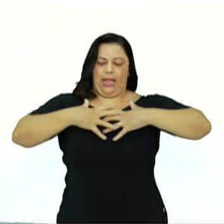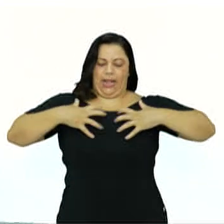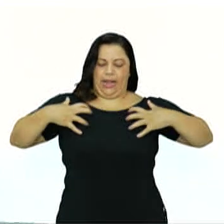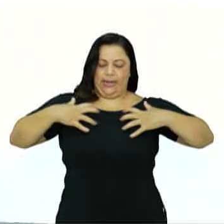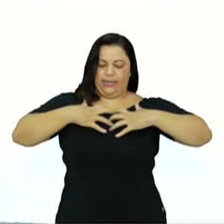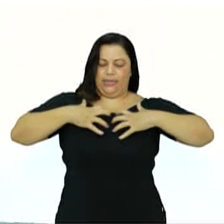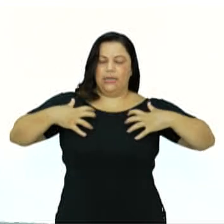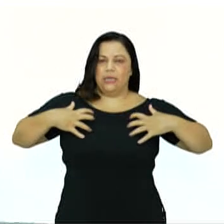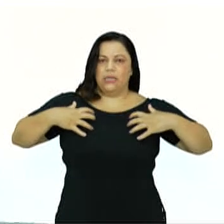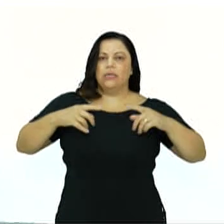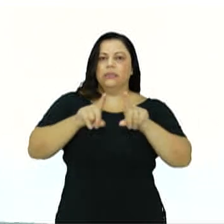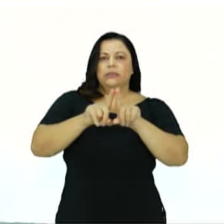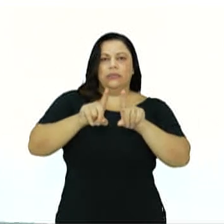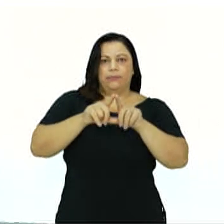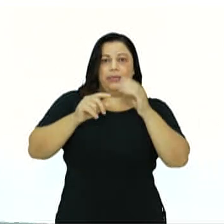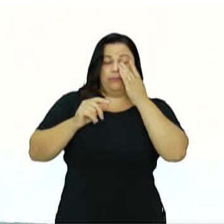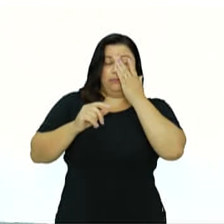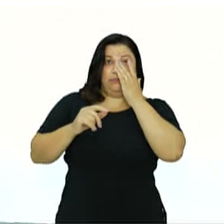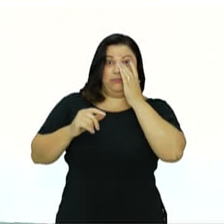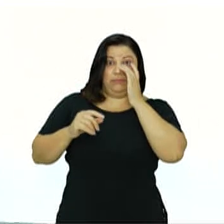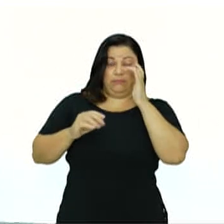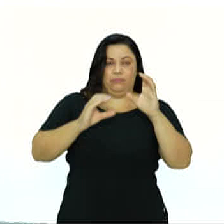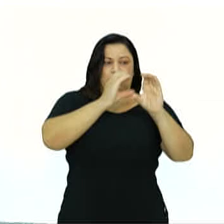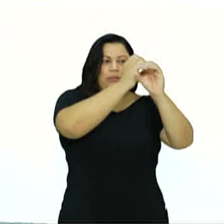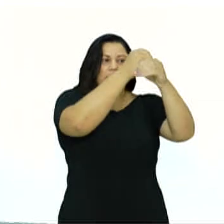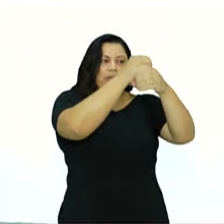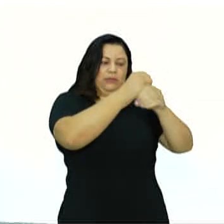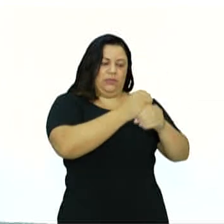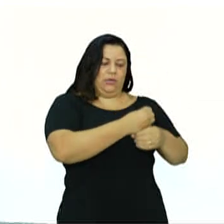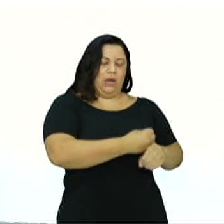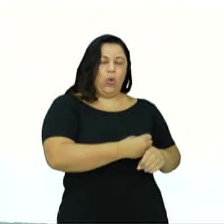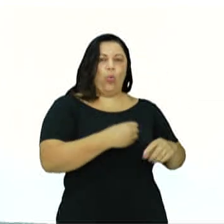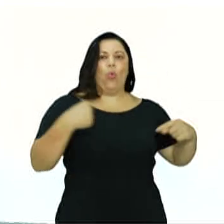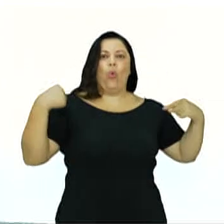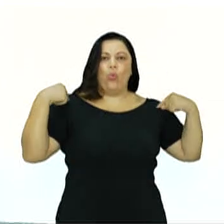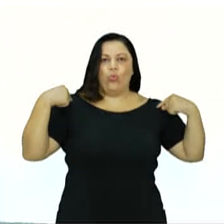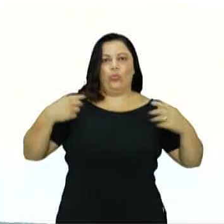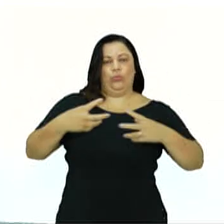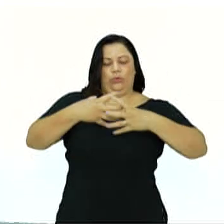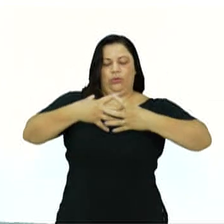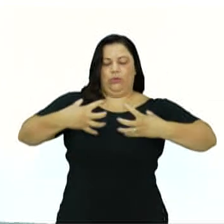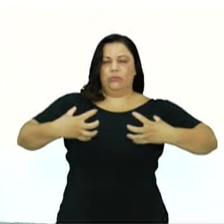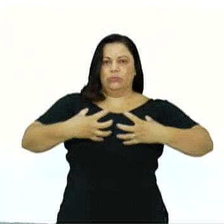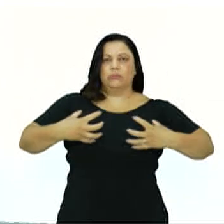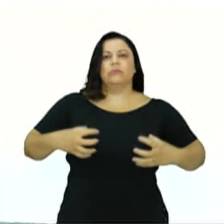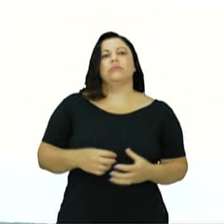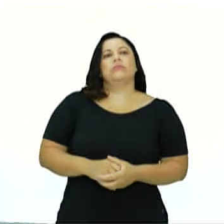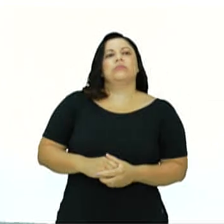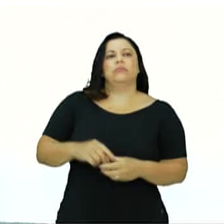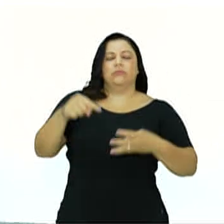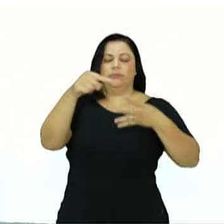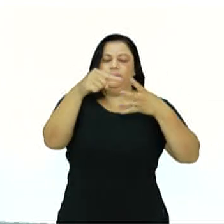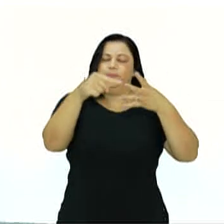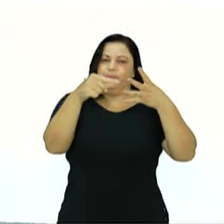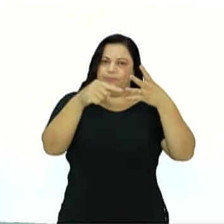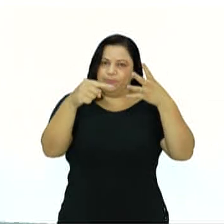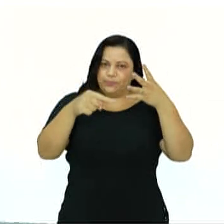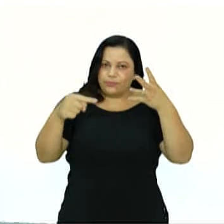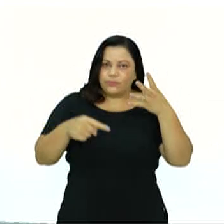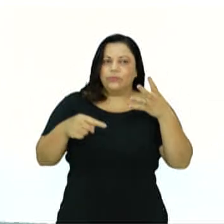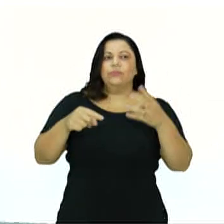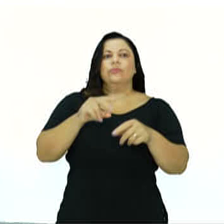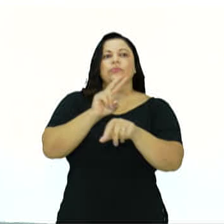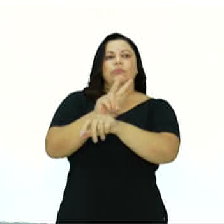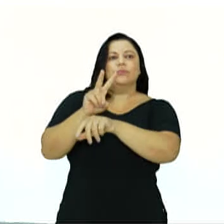canal raquidiano, que tem relação lá com a coluna vertebral, beleza? Então ele tem essa função de sustentação, movimento,